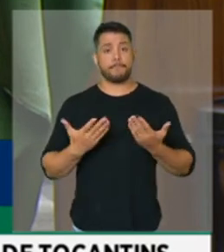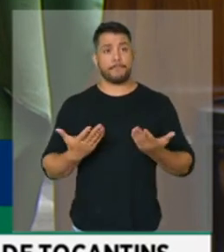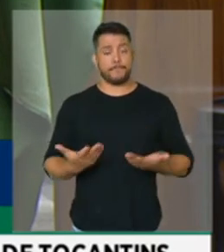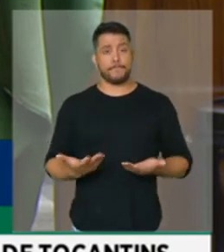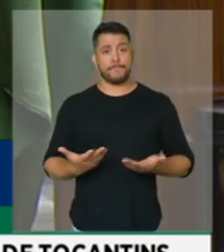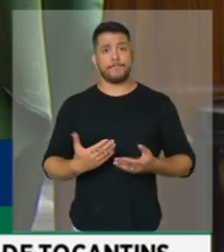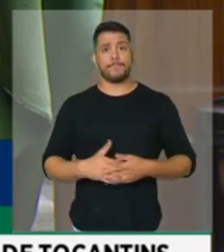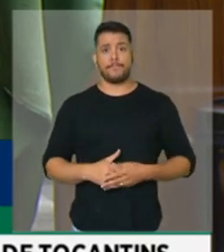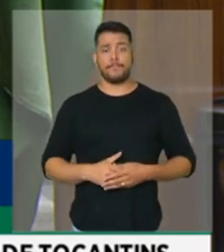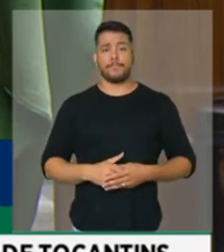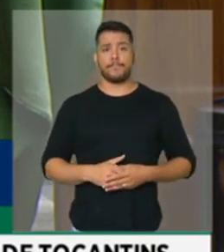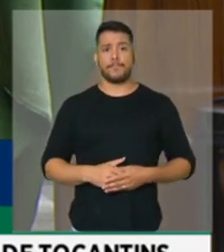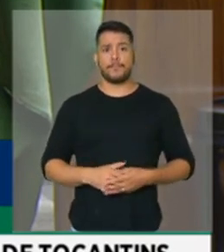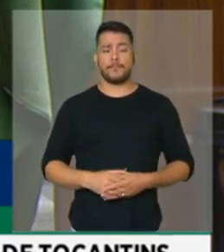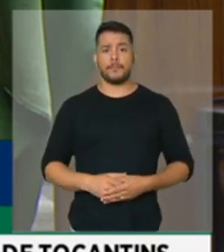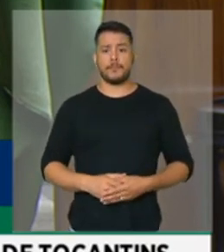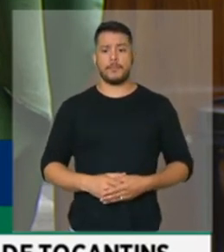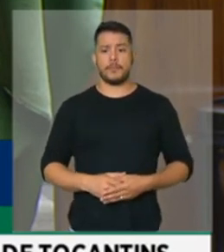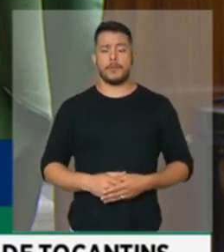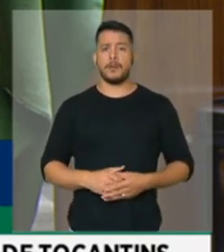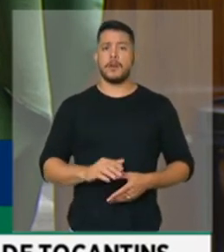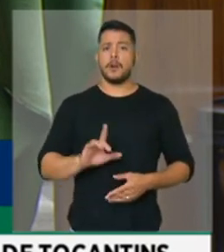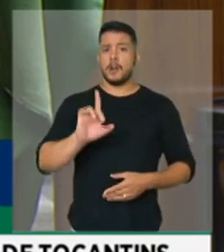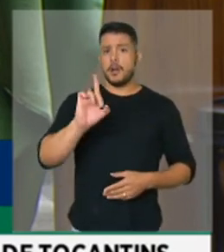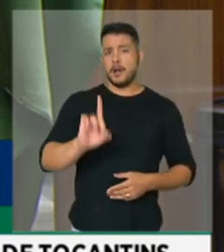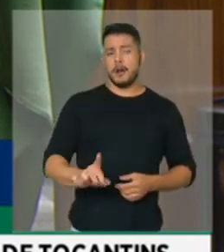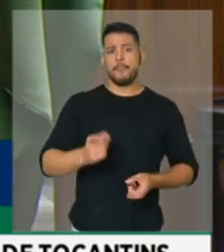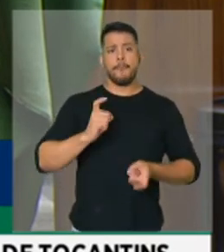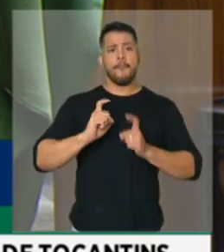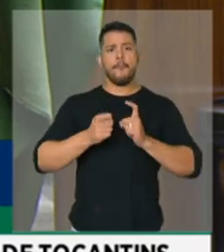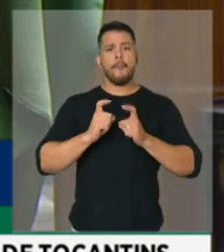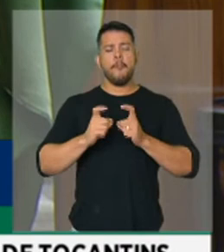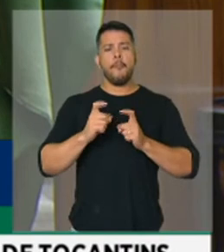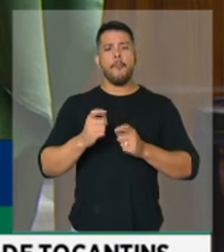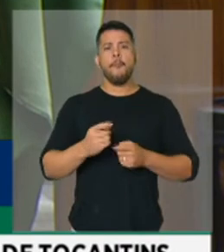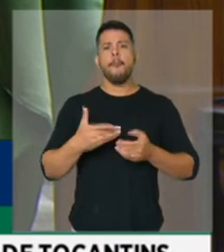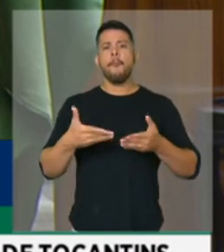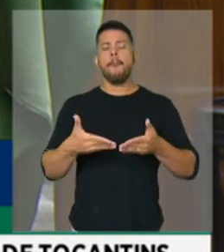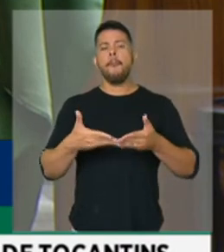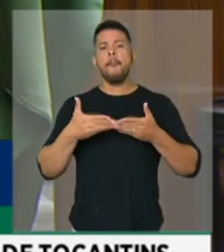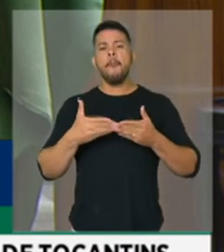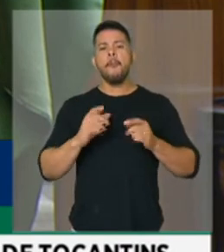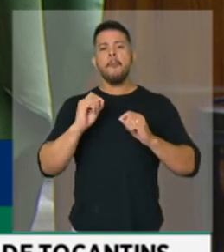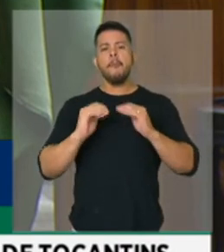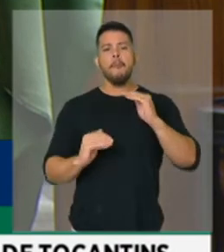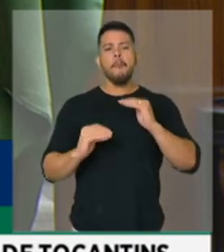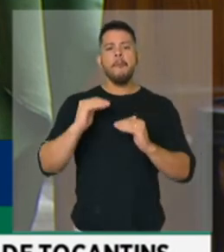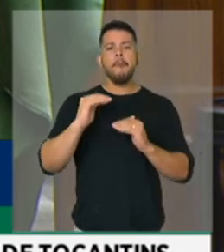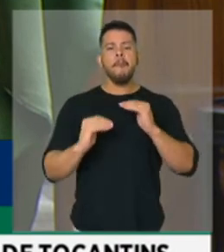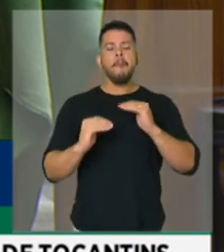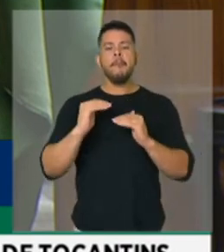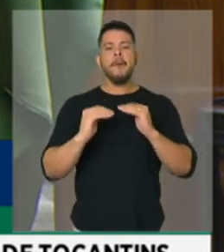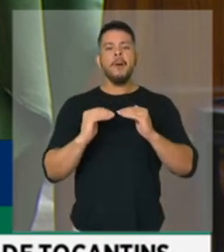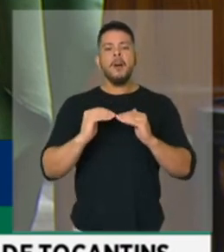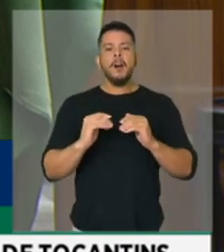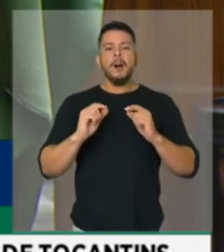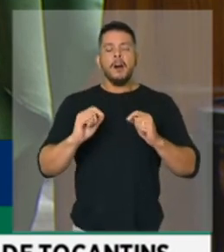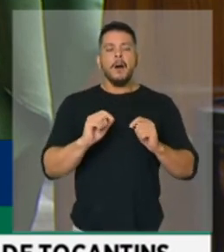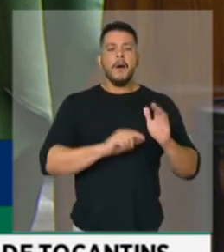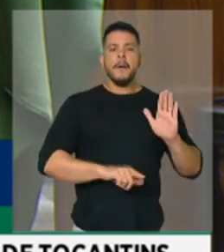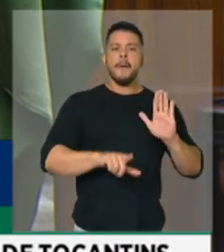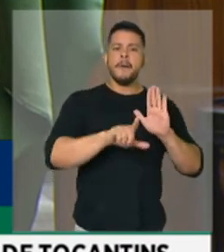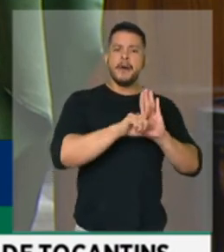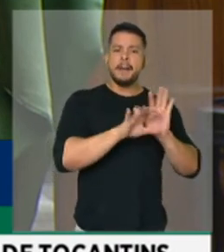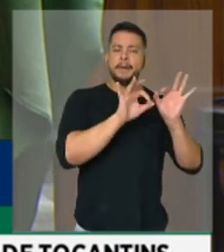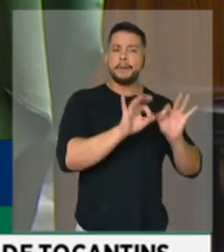situações, o direito administrativo atual exige a ponderação, no caso concreto, entre os princípios da legalidade e a